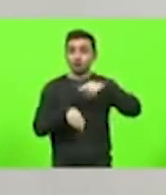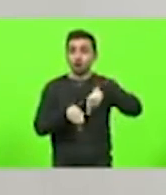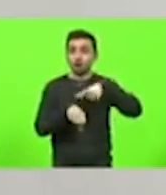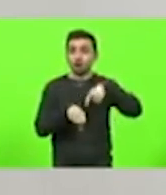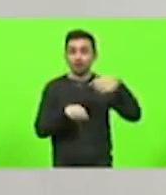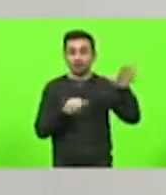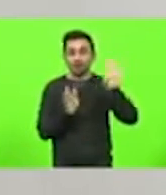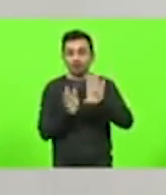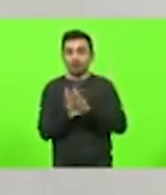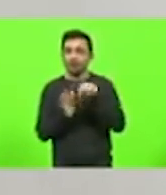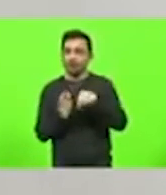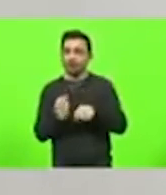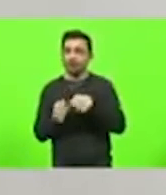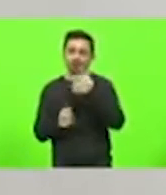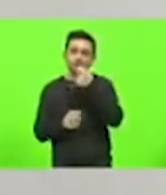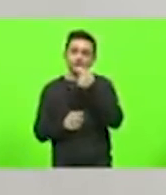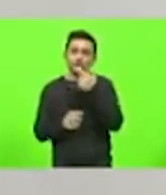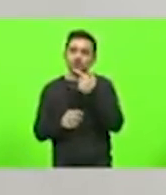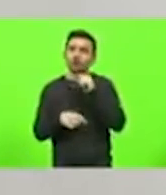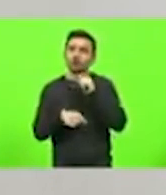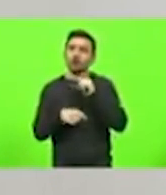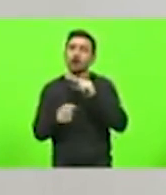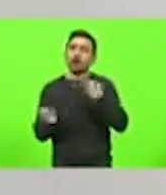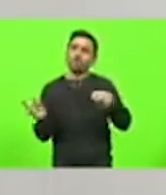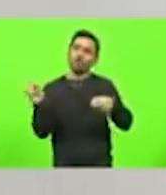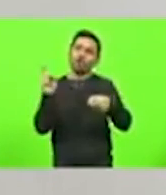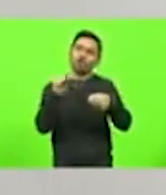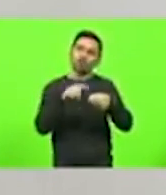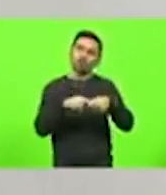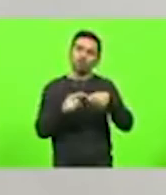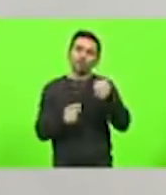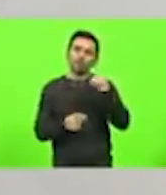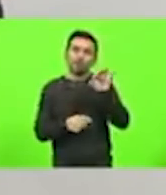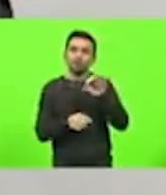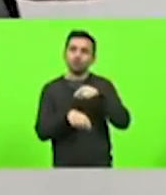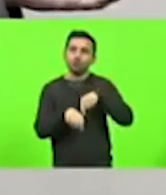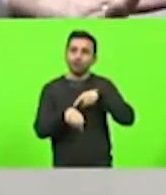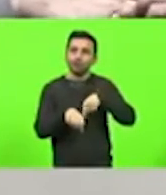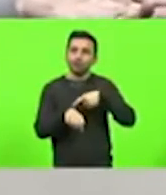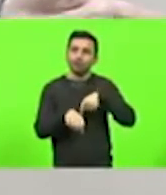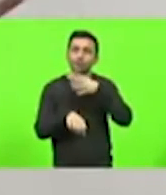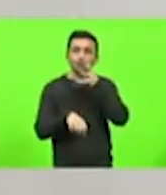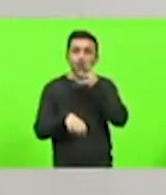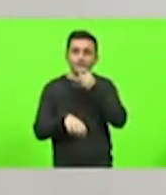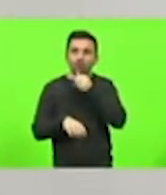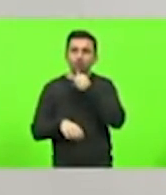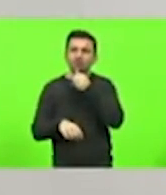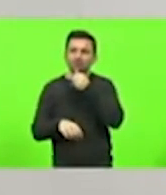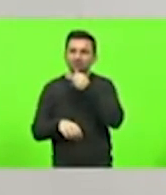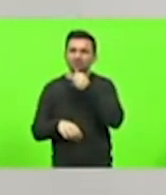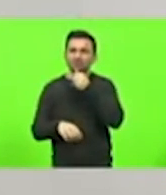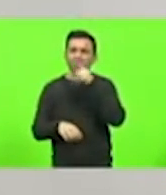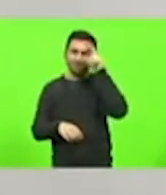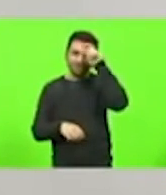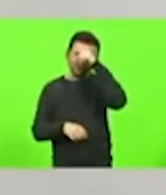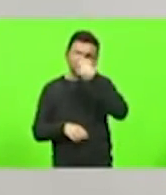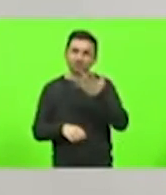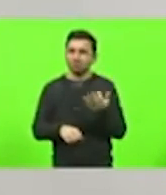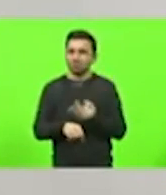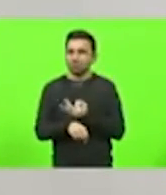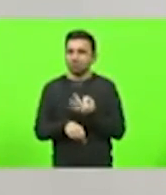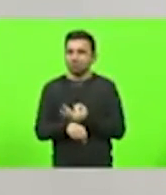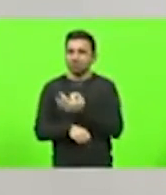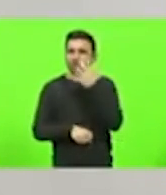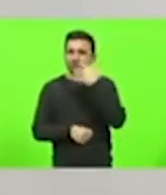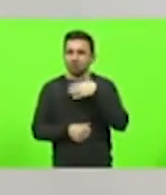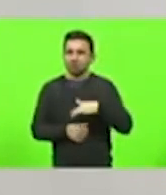vir aqui tomar uma medicação e 10 horas de ambulância para voltar. E isso era torturante, e é torturante para as